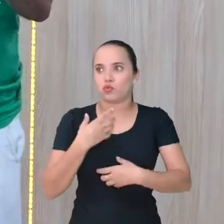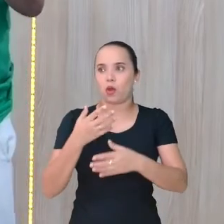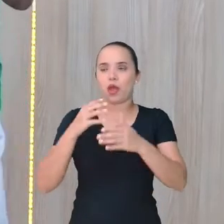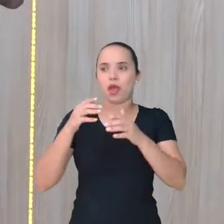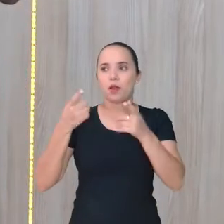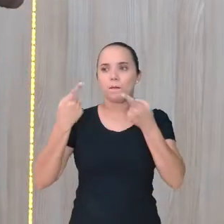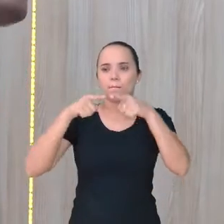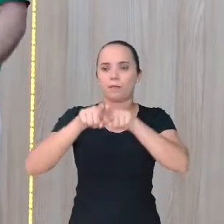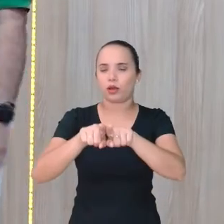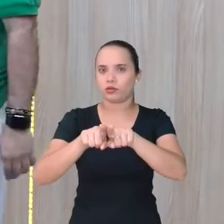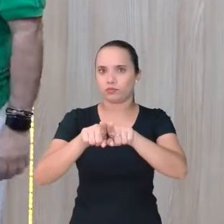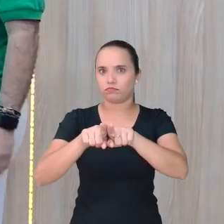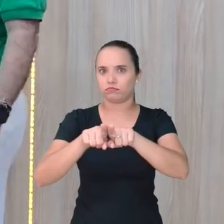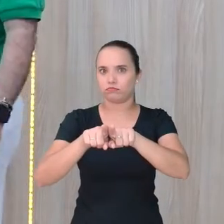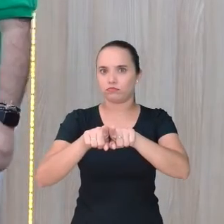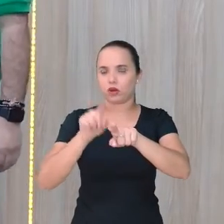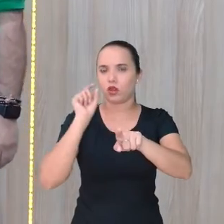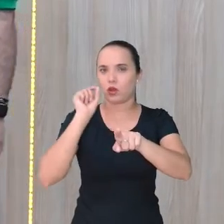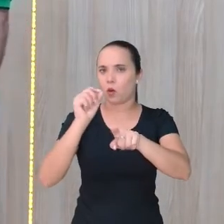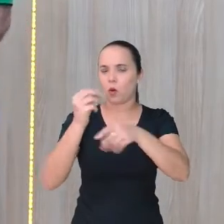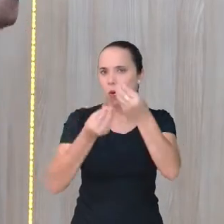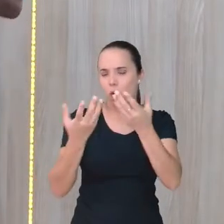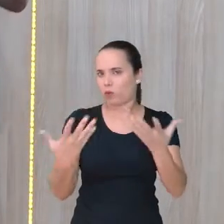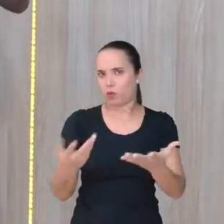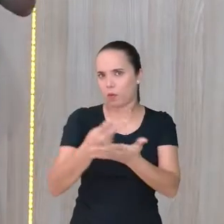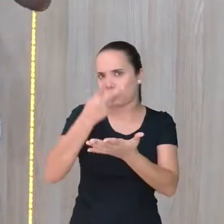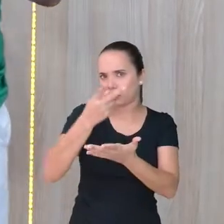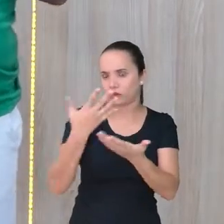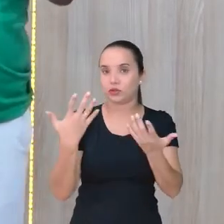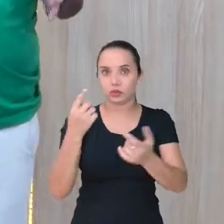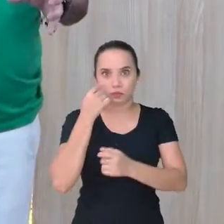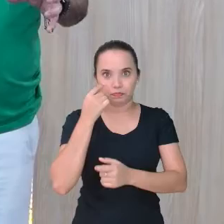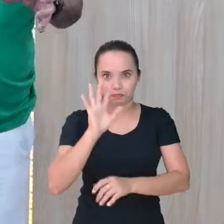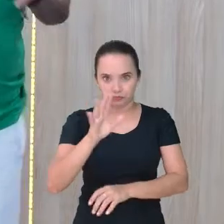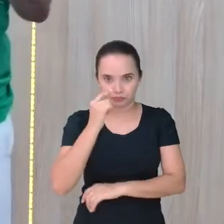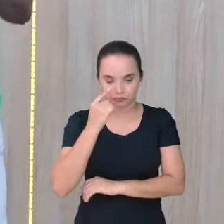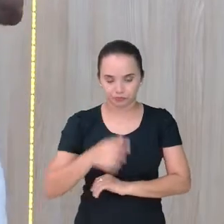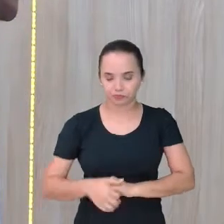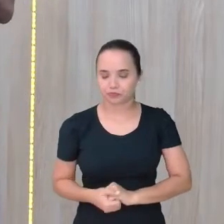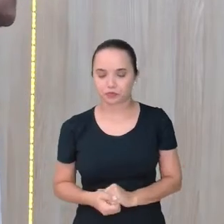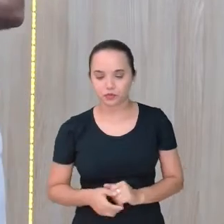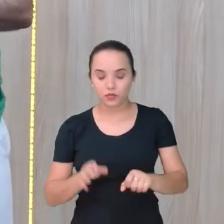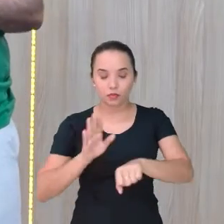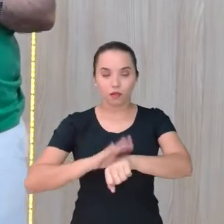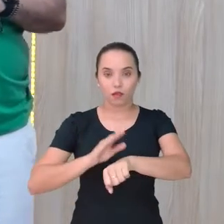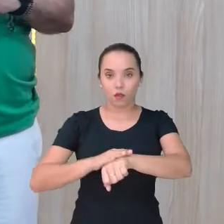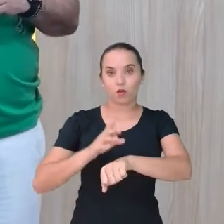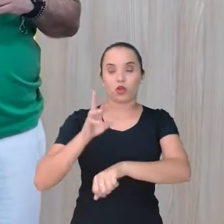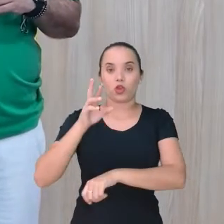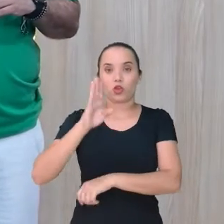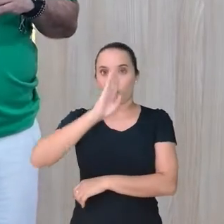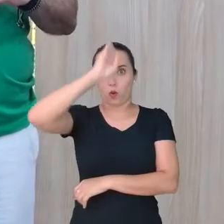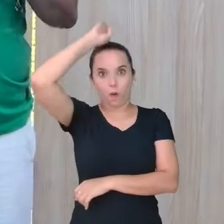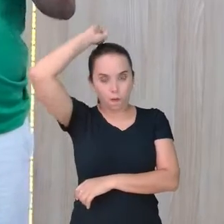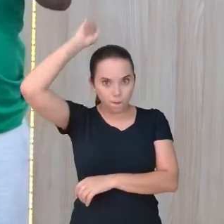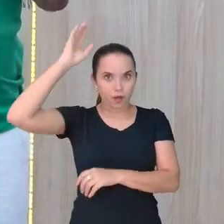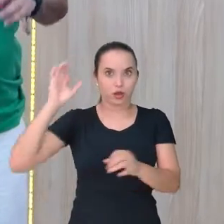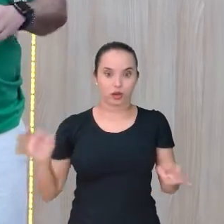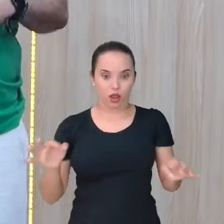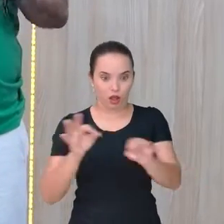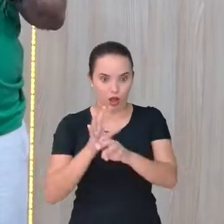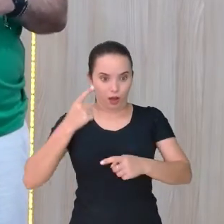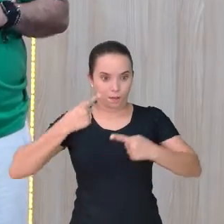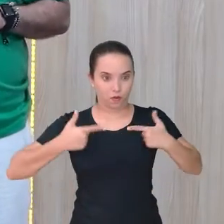parceiro. Que era o quê? Quando os romanos deixaram de invadir territórios, acabaram as guerras, então eles